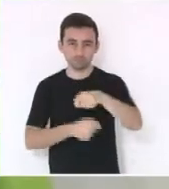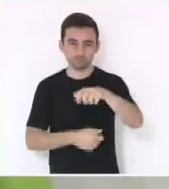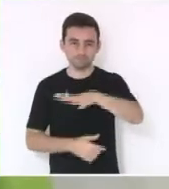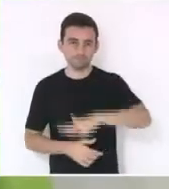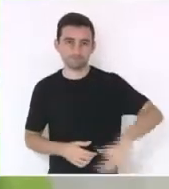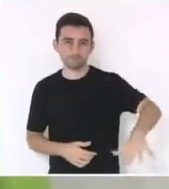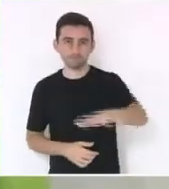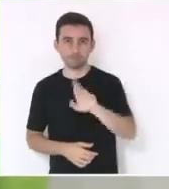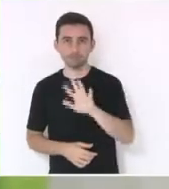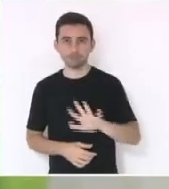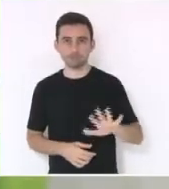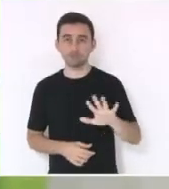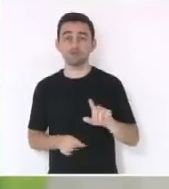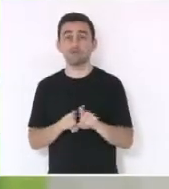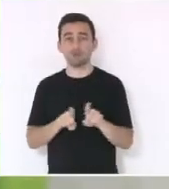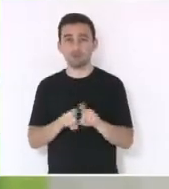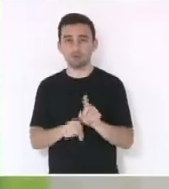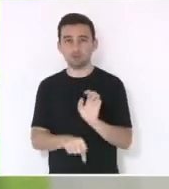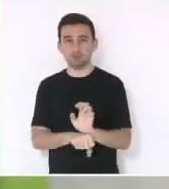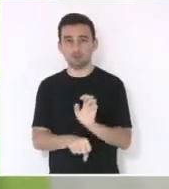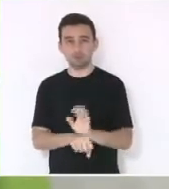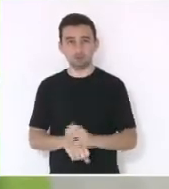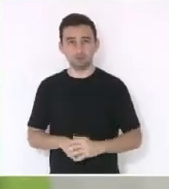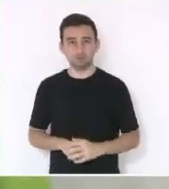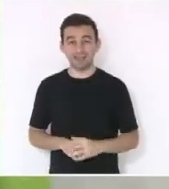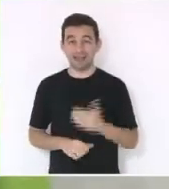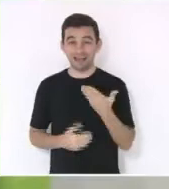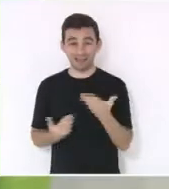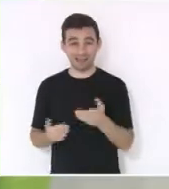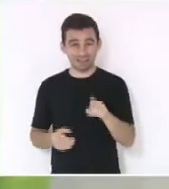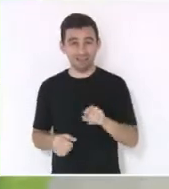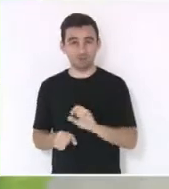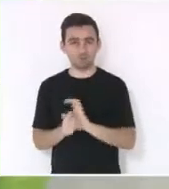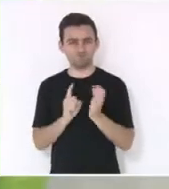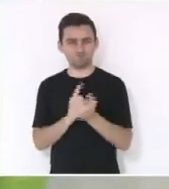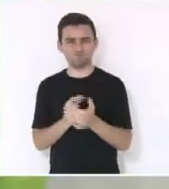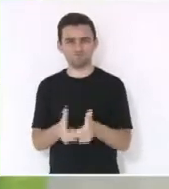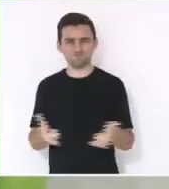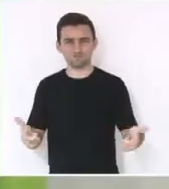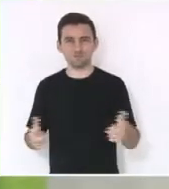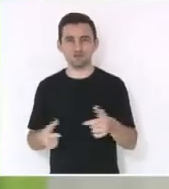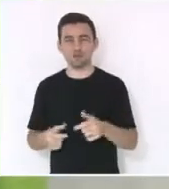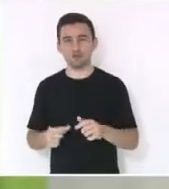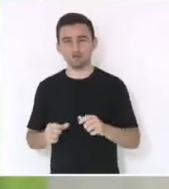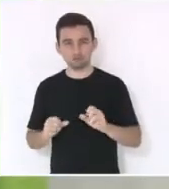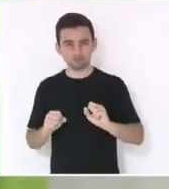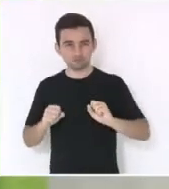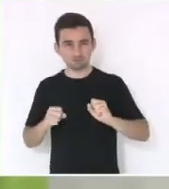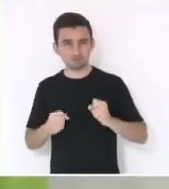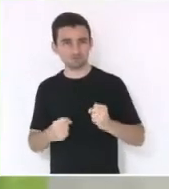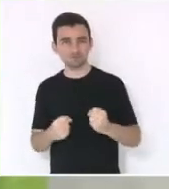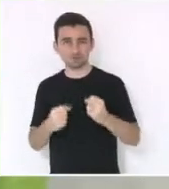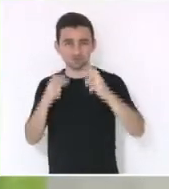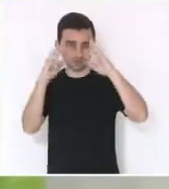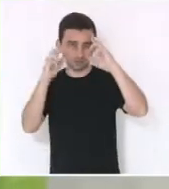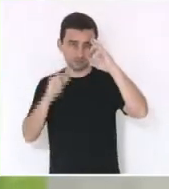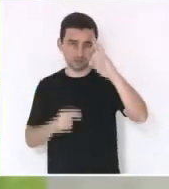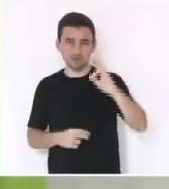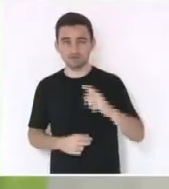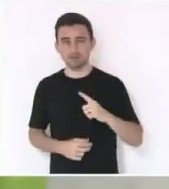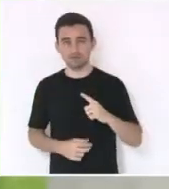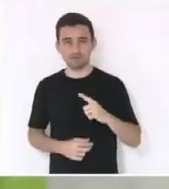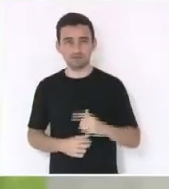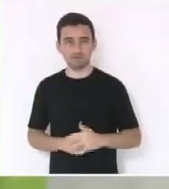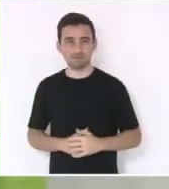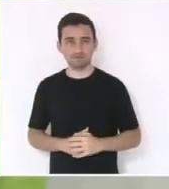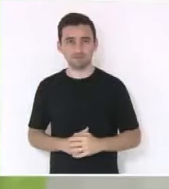estado. A Unesc é uma grande comunidade, uma universidade comprometida com o desenvolvimento da região e